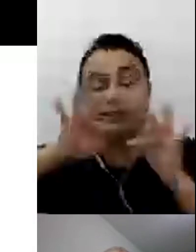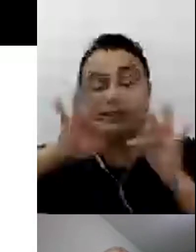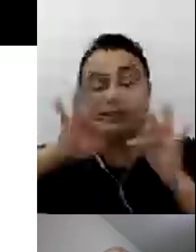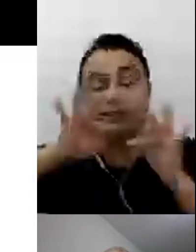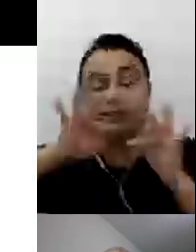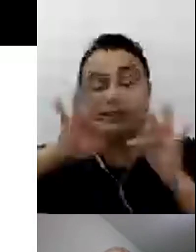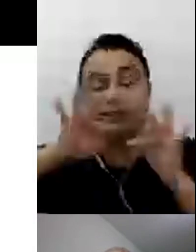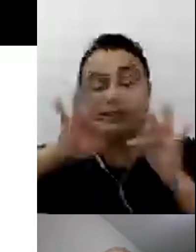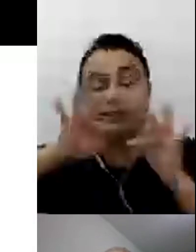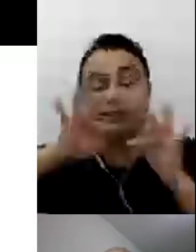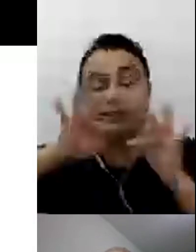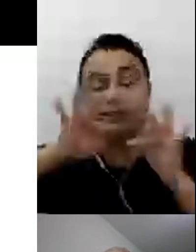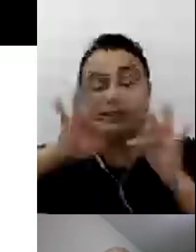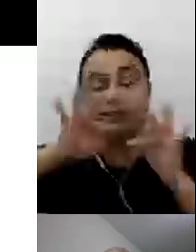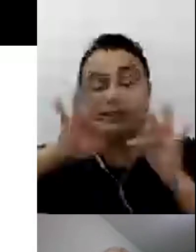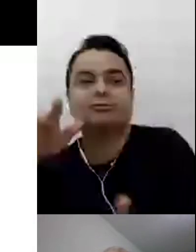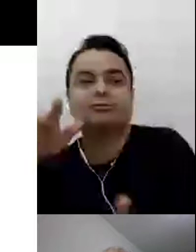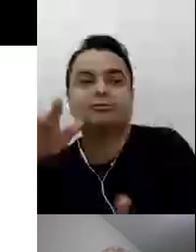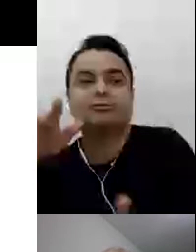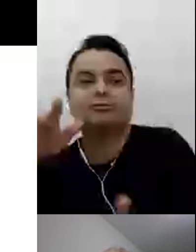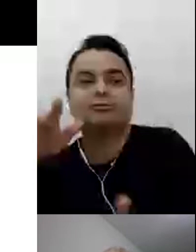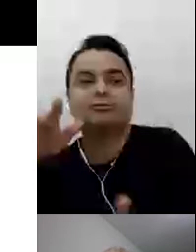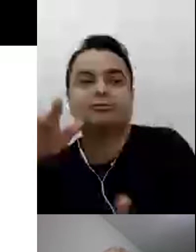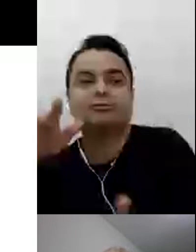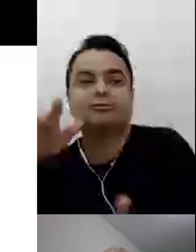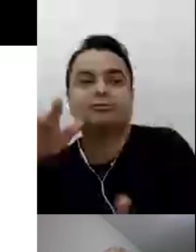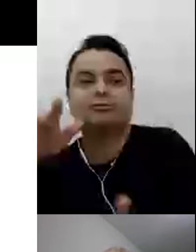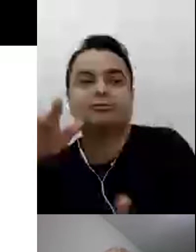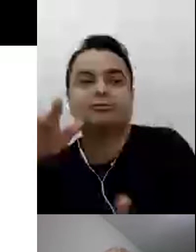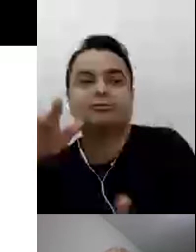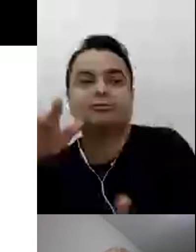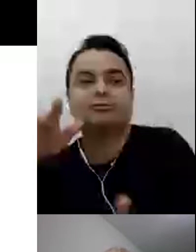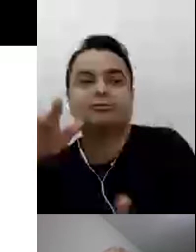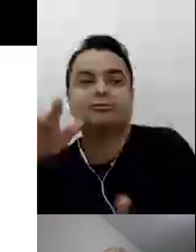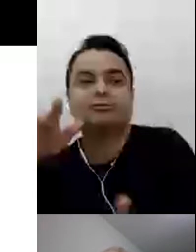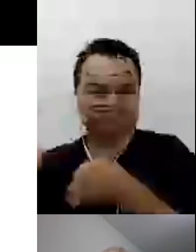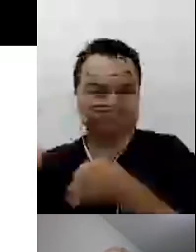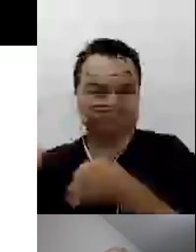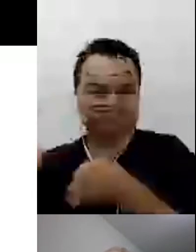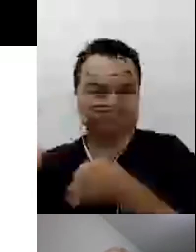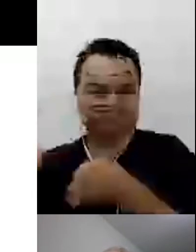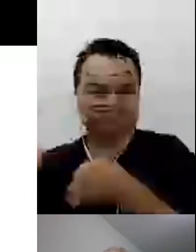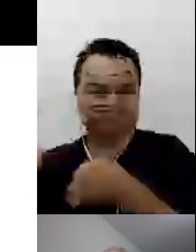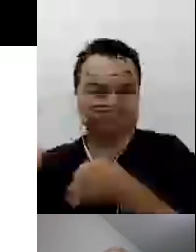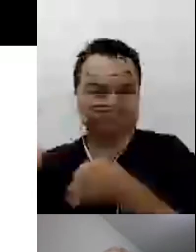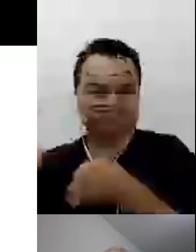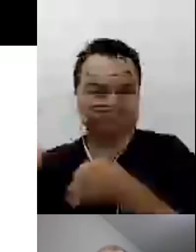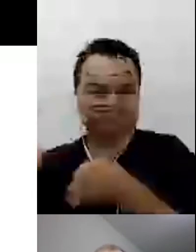gerando valor para a organização. Então, a gente tem aqui esse Digitrends, que é um